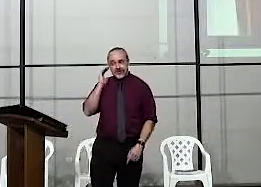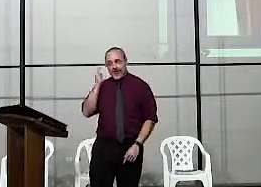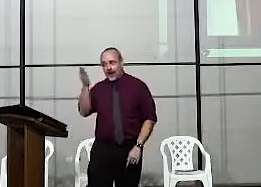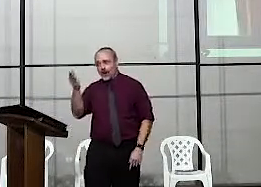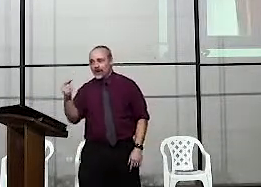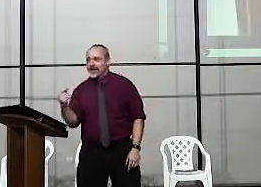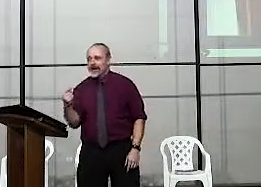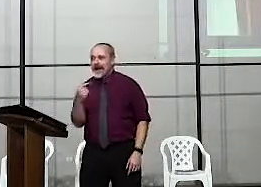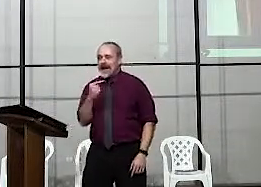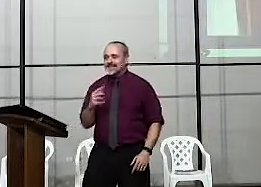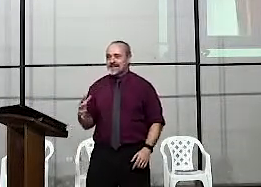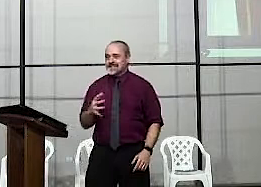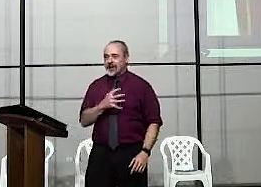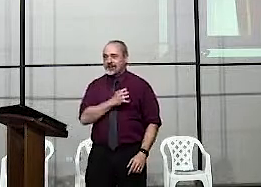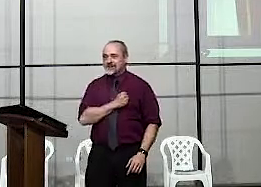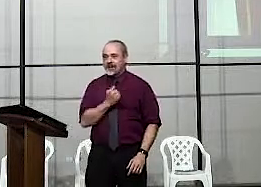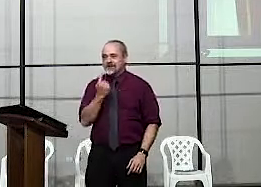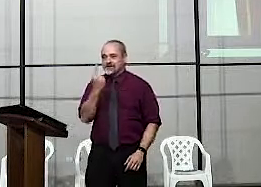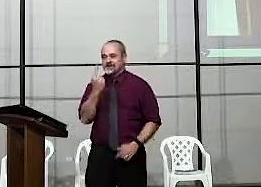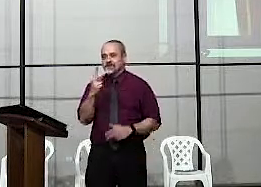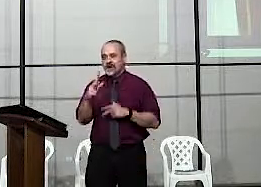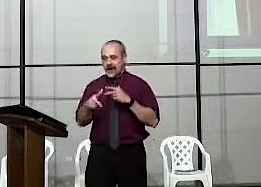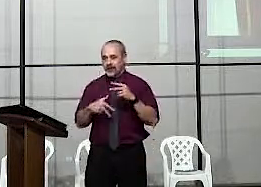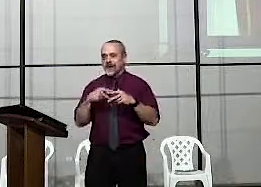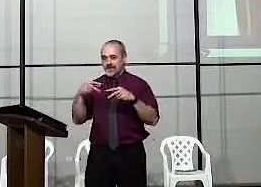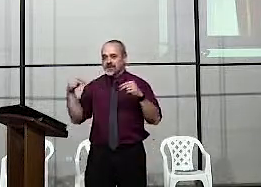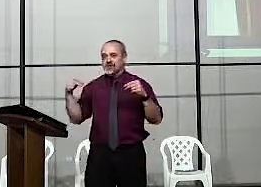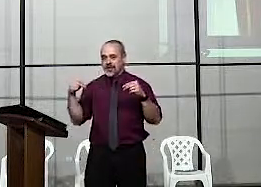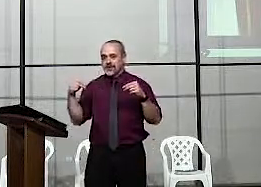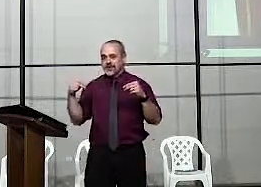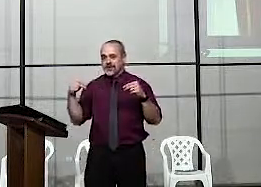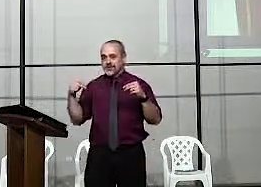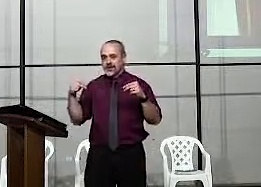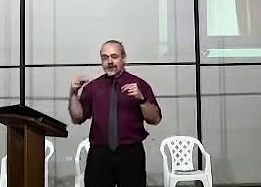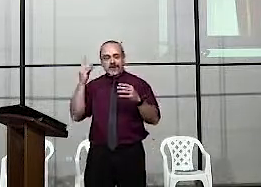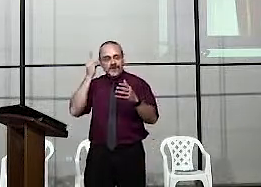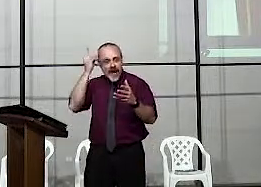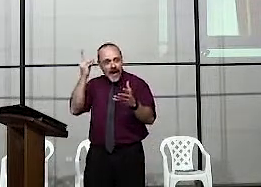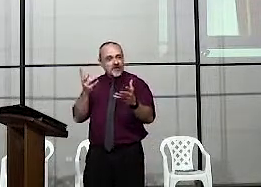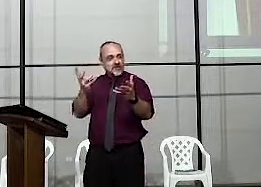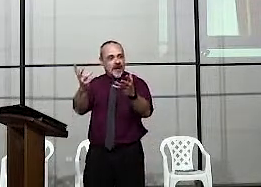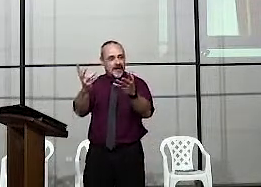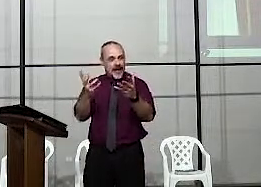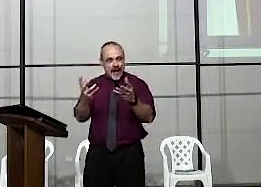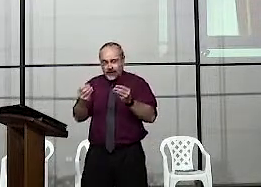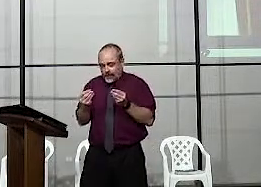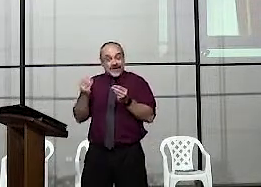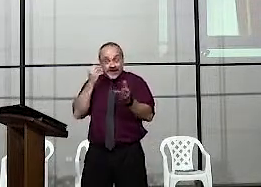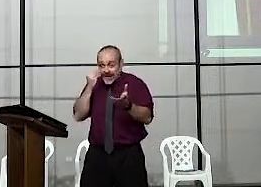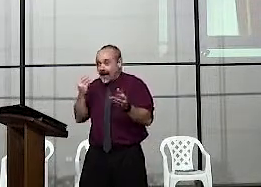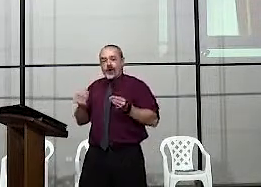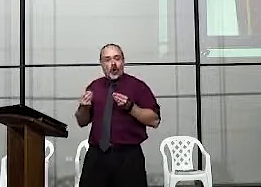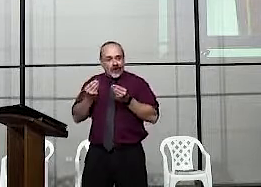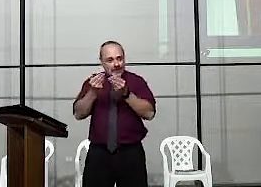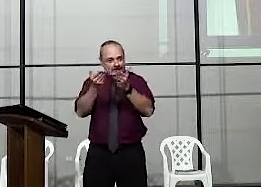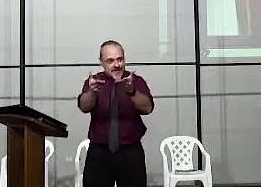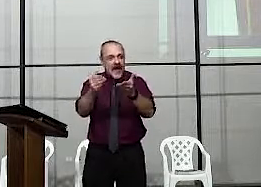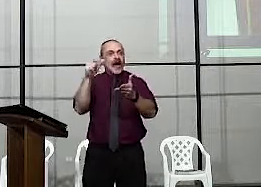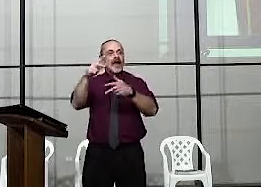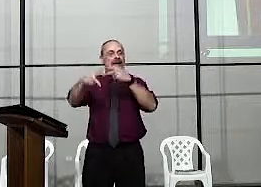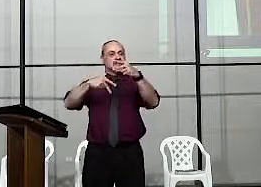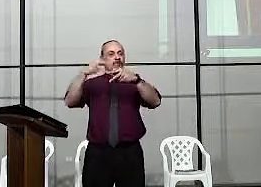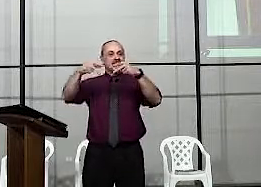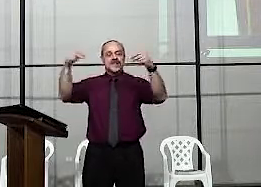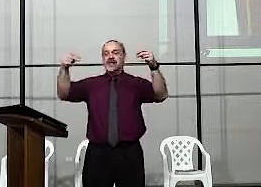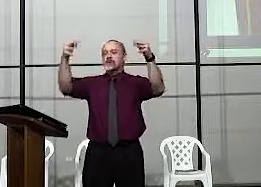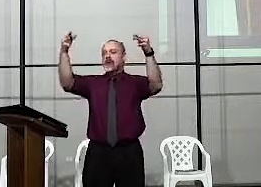Você entendeu? Essa salvação é um presente. Deus está tentando